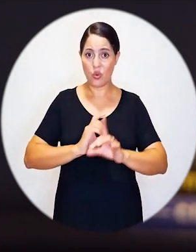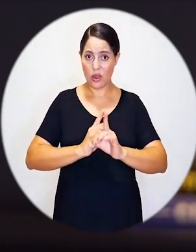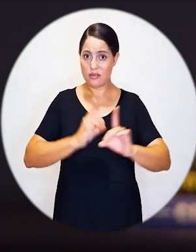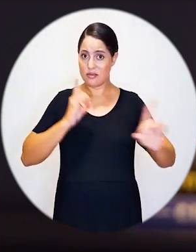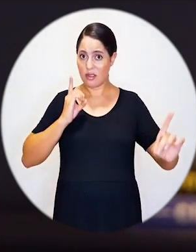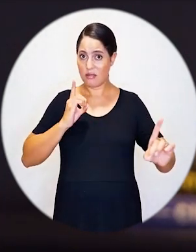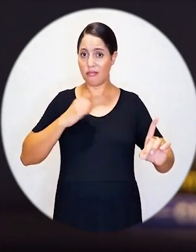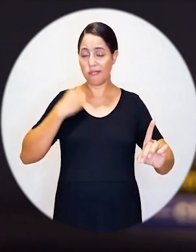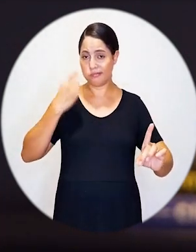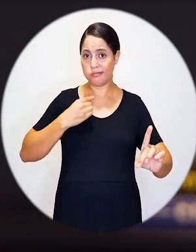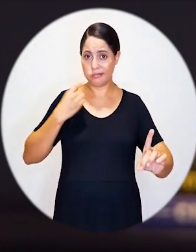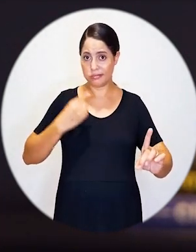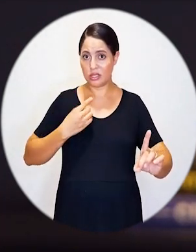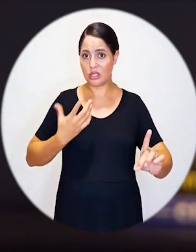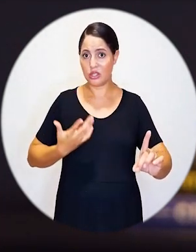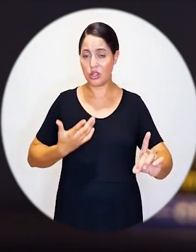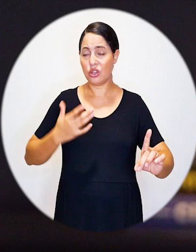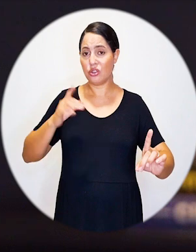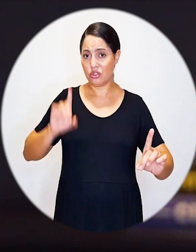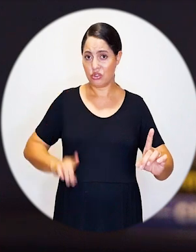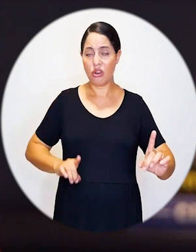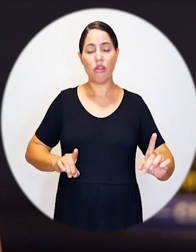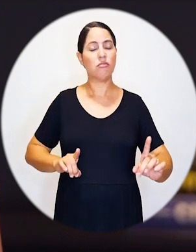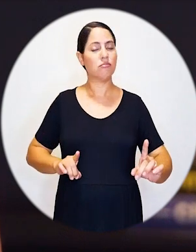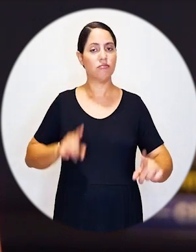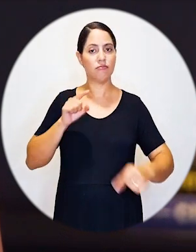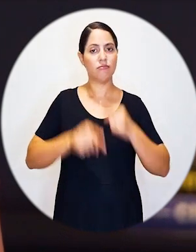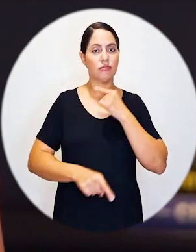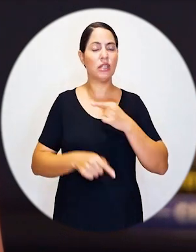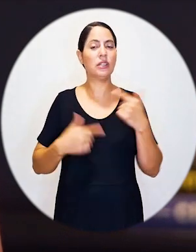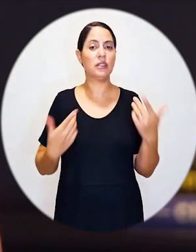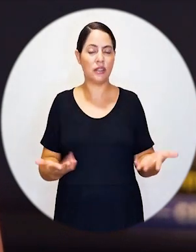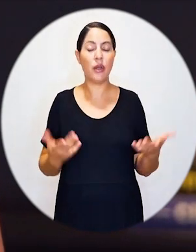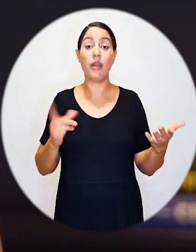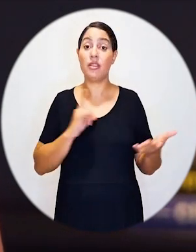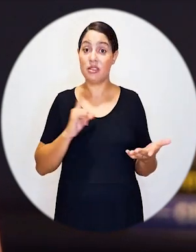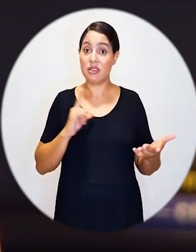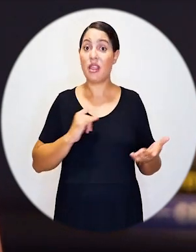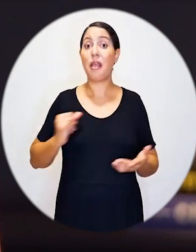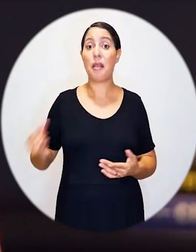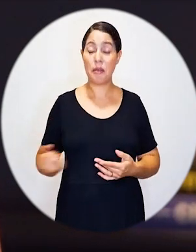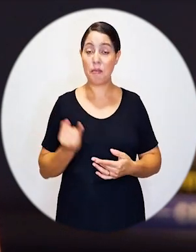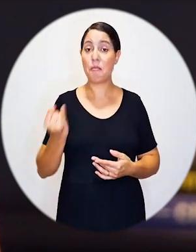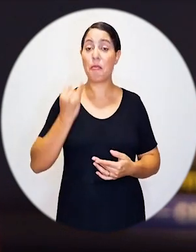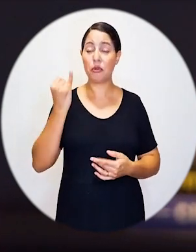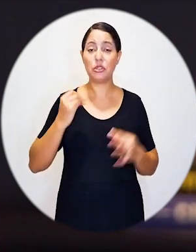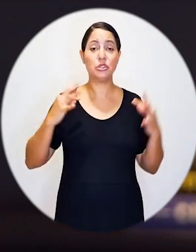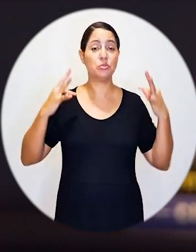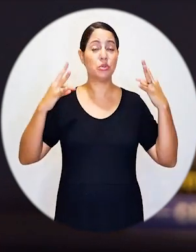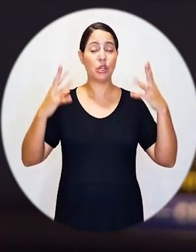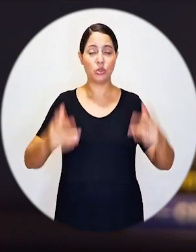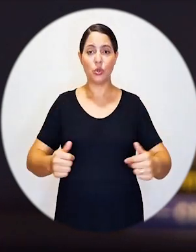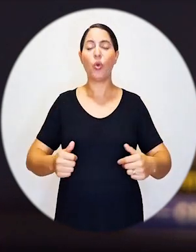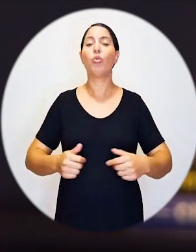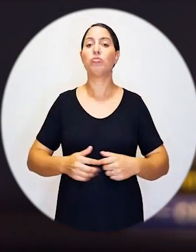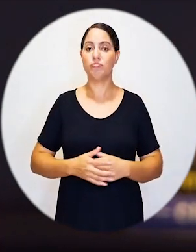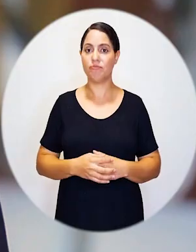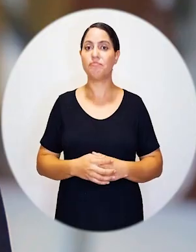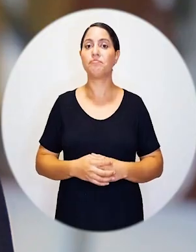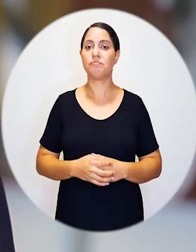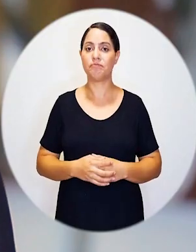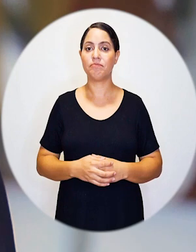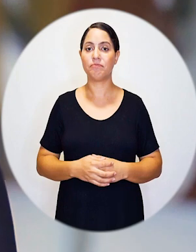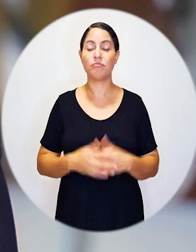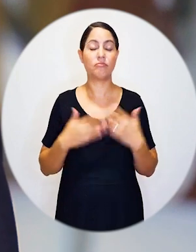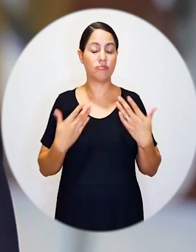Brasil, inclusive, tem lutado pela qualidade do ensino jurídico por entender que esta é uma pauta que beneficia a todos.